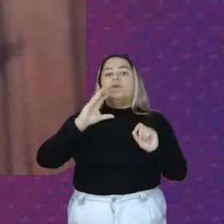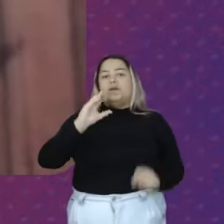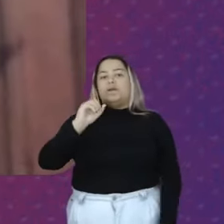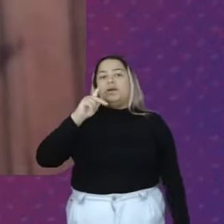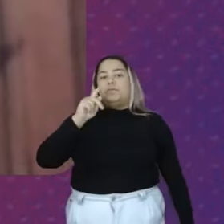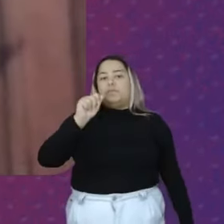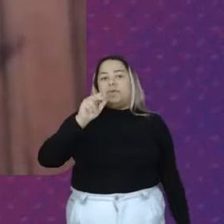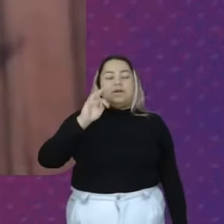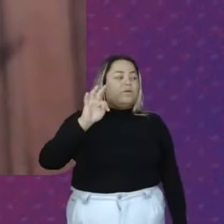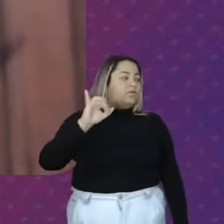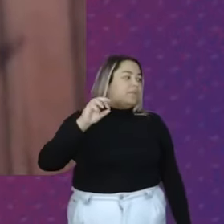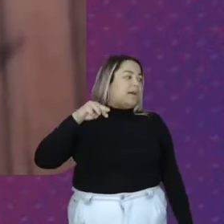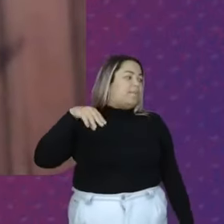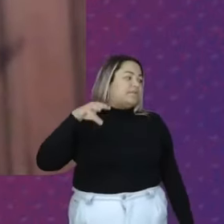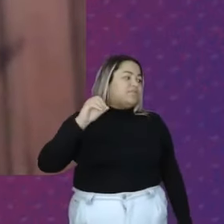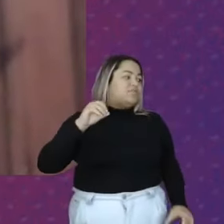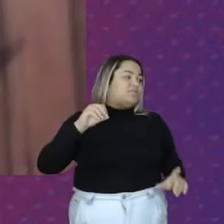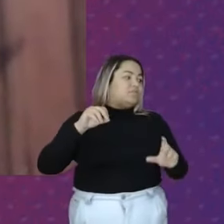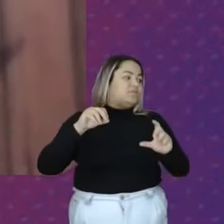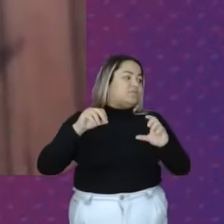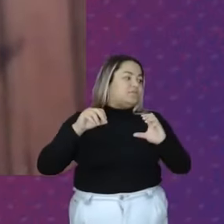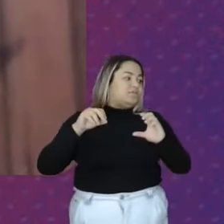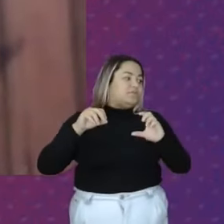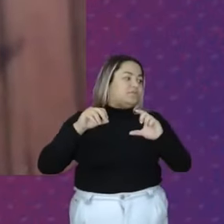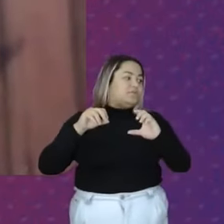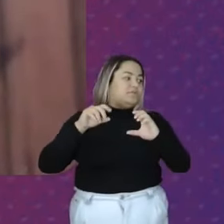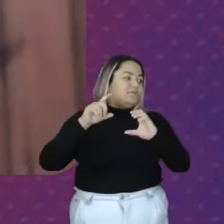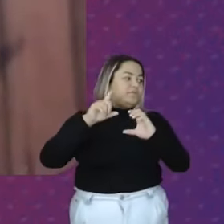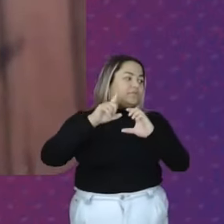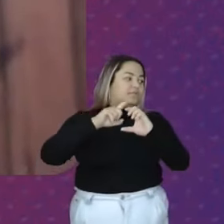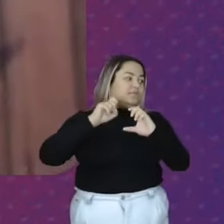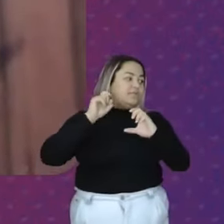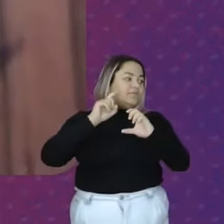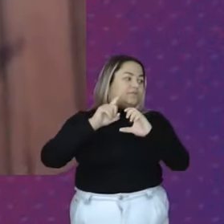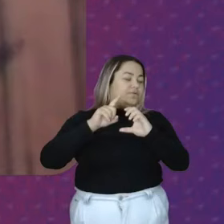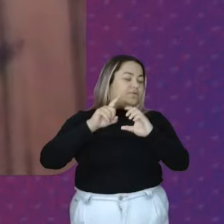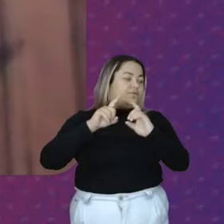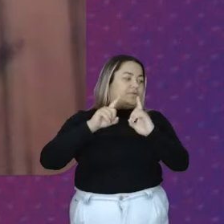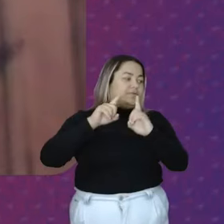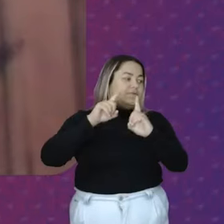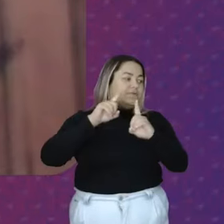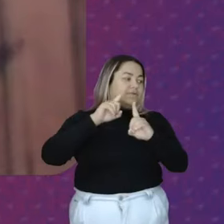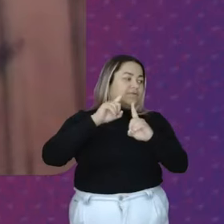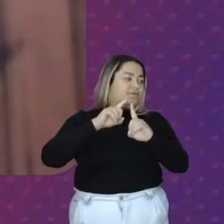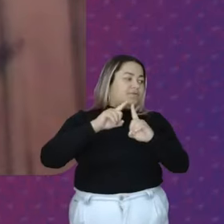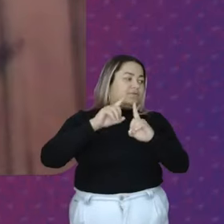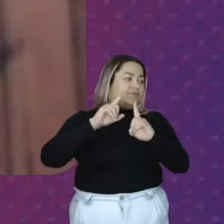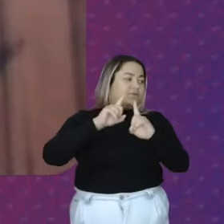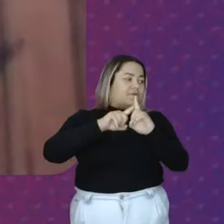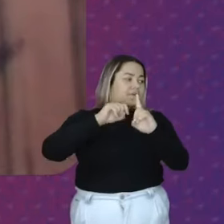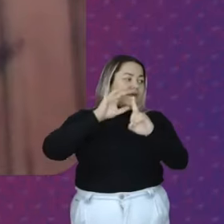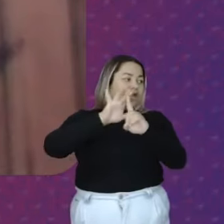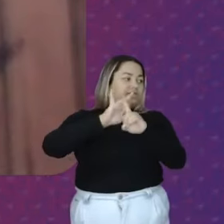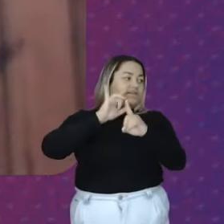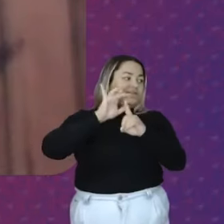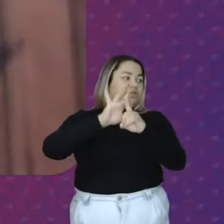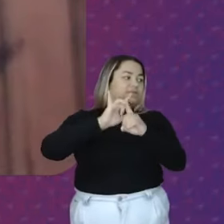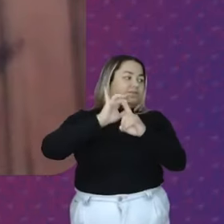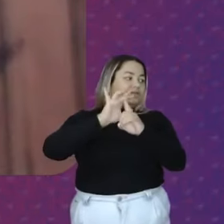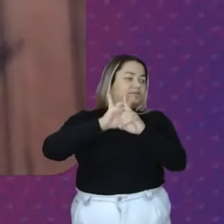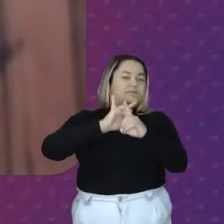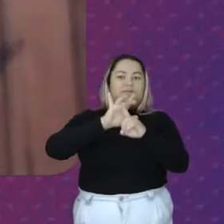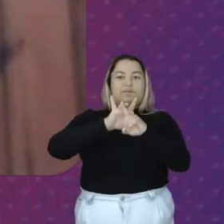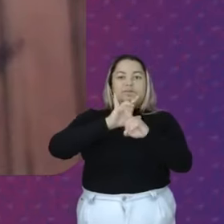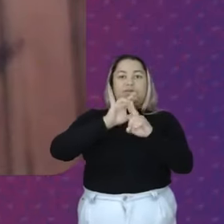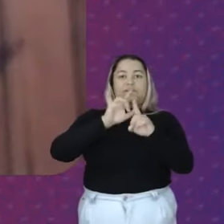E por que que eu falei essa palavra capacitismo é o preconceito contra a pessoa com deficiência quer dizer é julgar que se